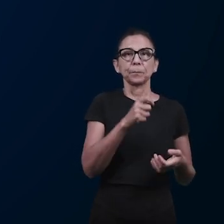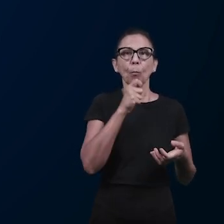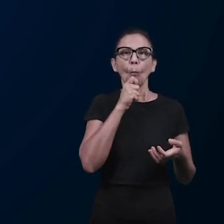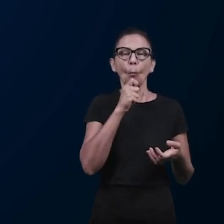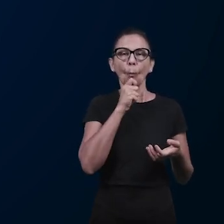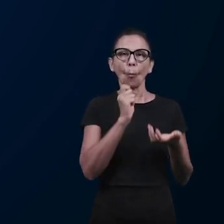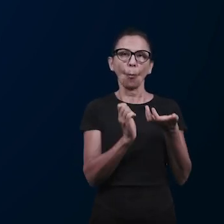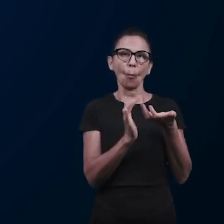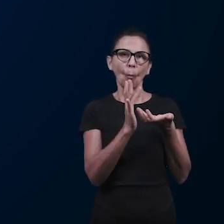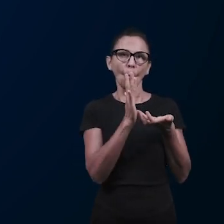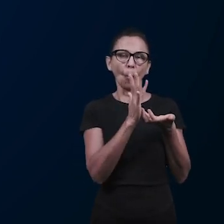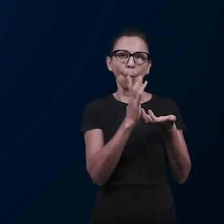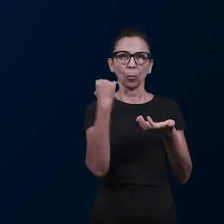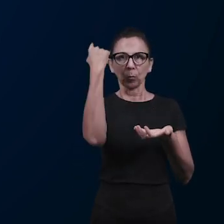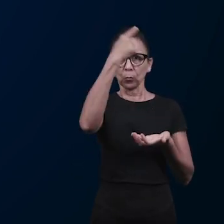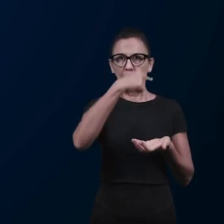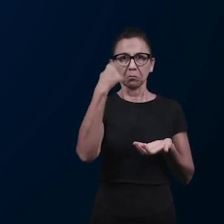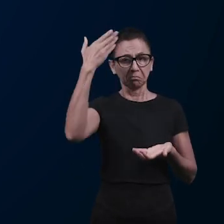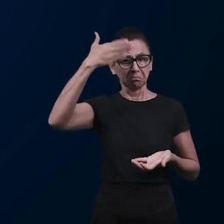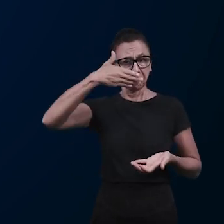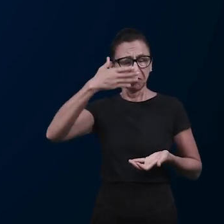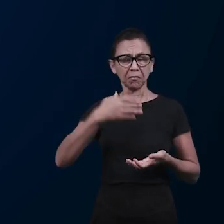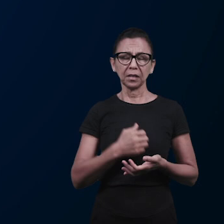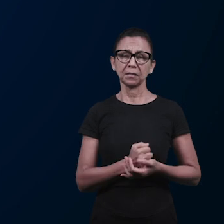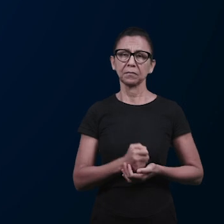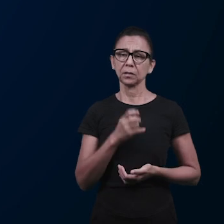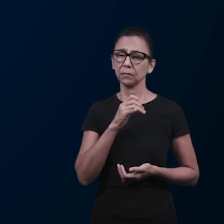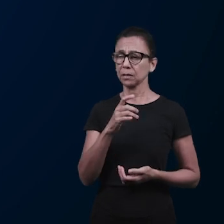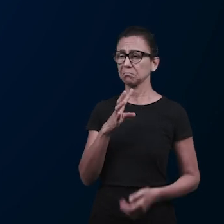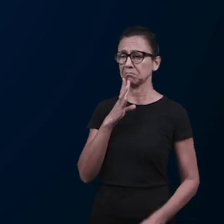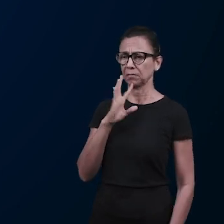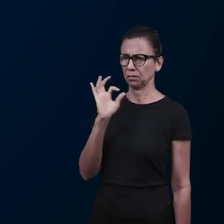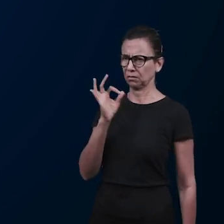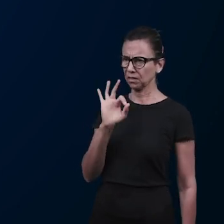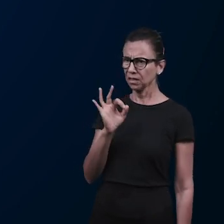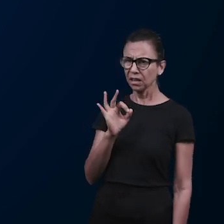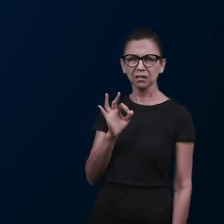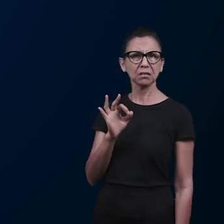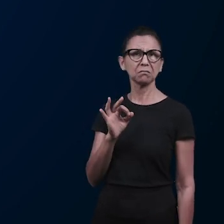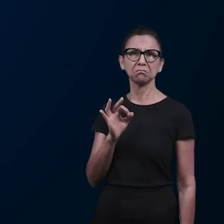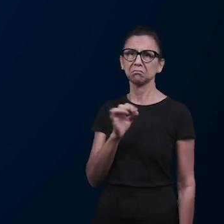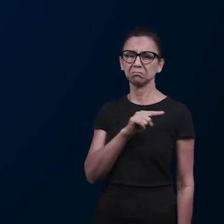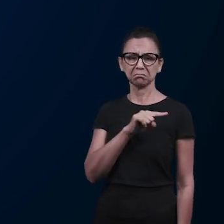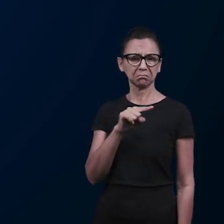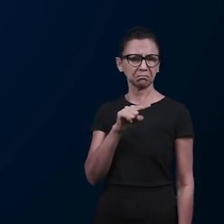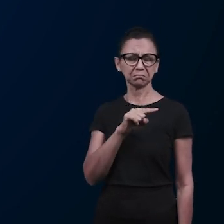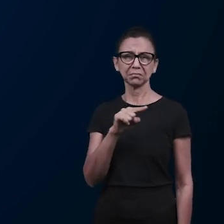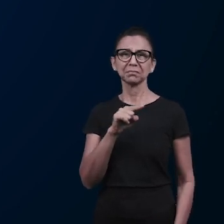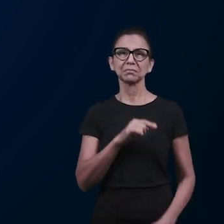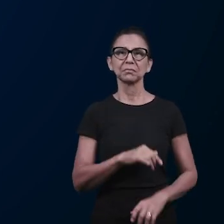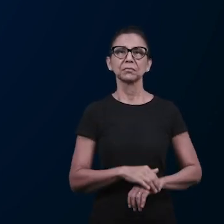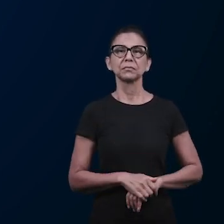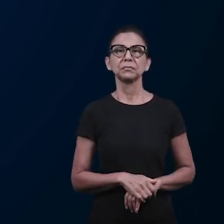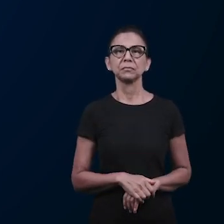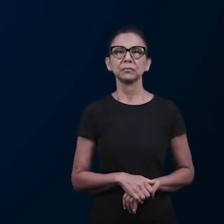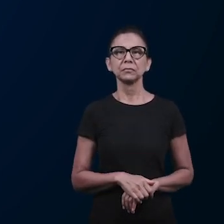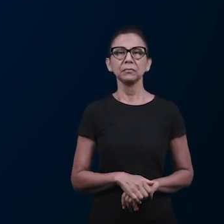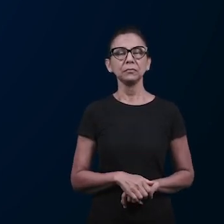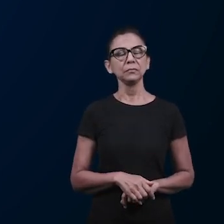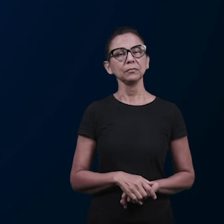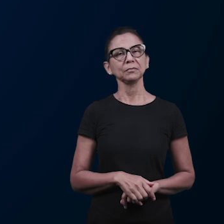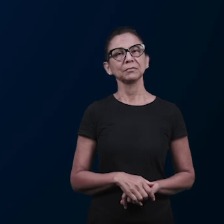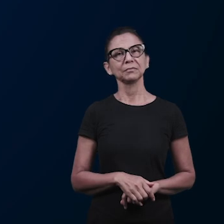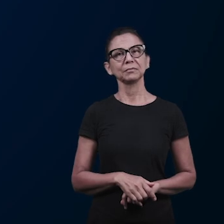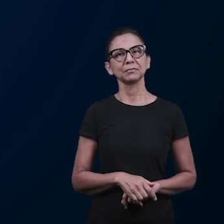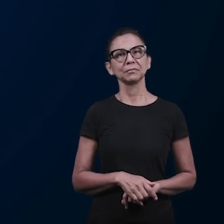elas são. Aí vou falar: não vos conheço, então vocês não vão entrar, eu não conheço vocês. E essa é a